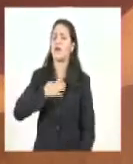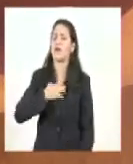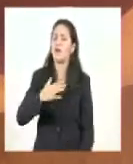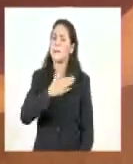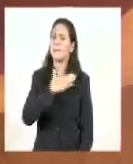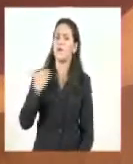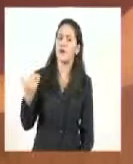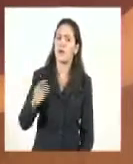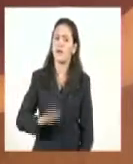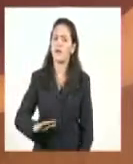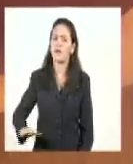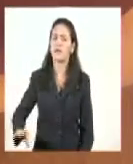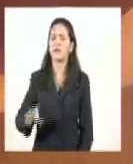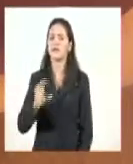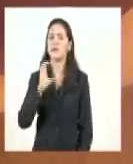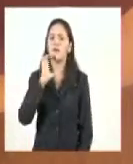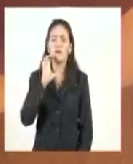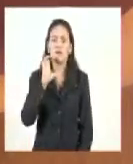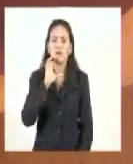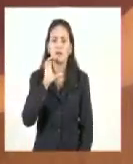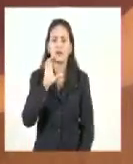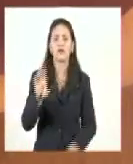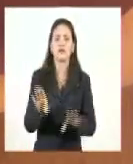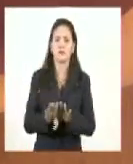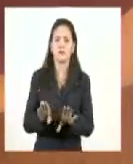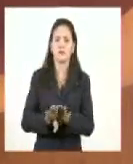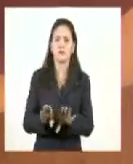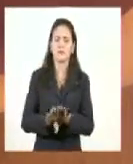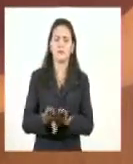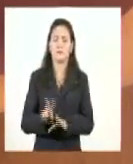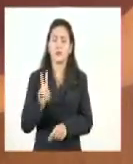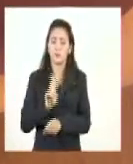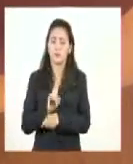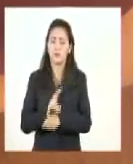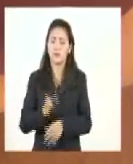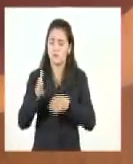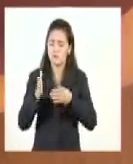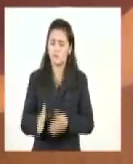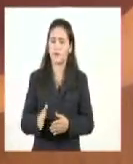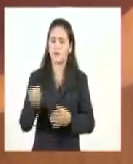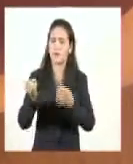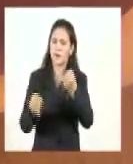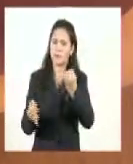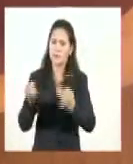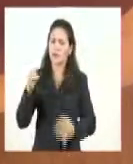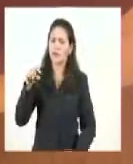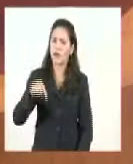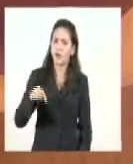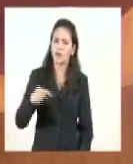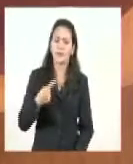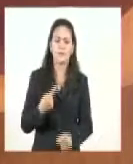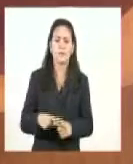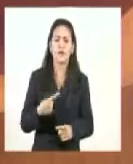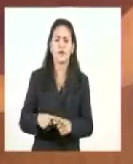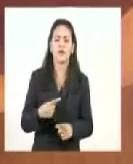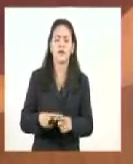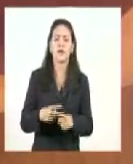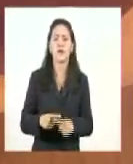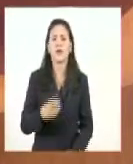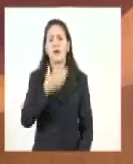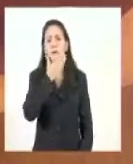Coroatá, saísse nessa defesa firme e depois explicasse aqui nesse plenário por que o marido